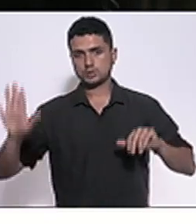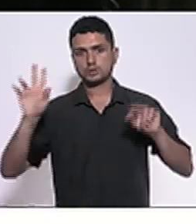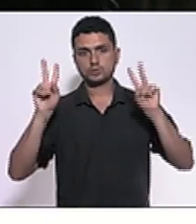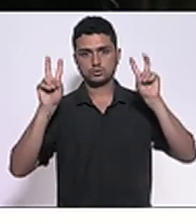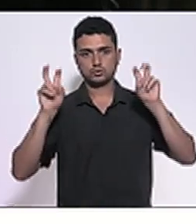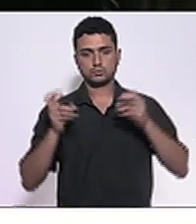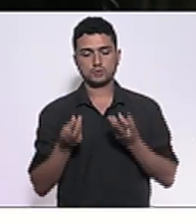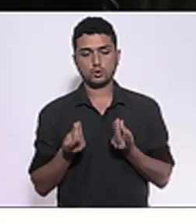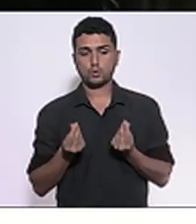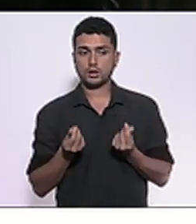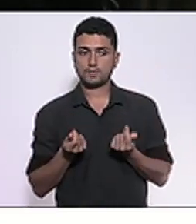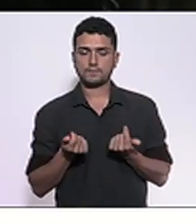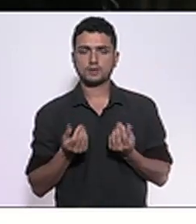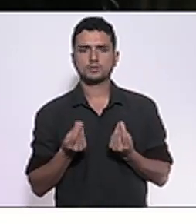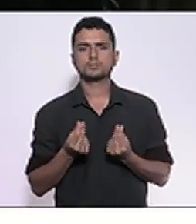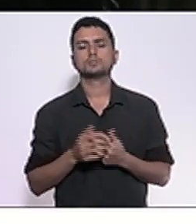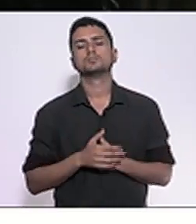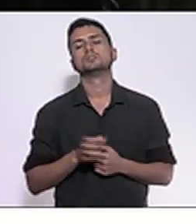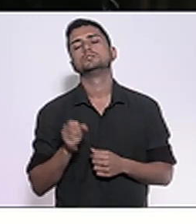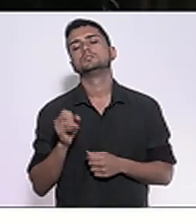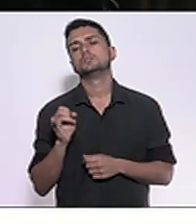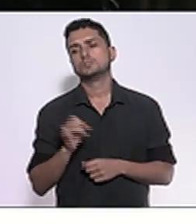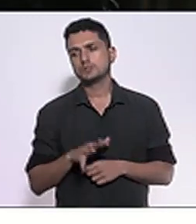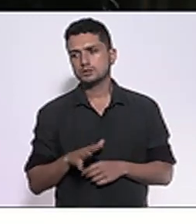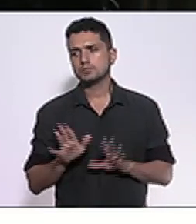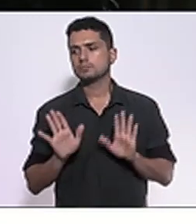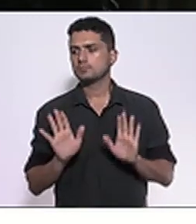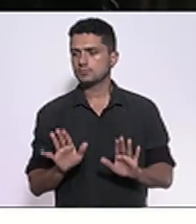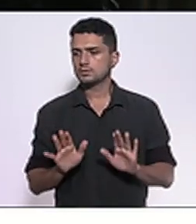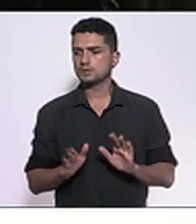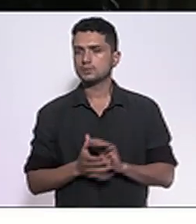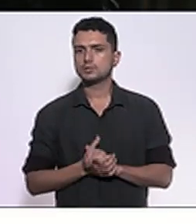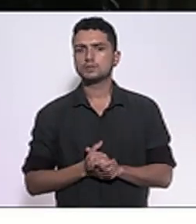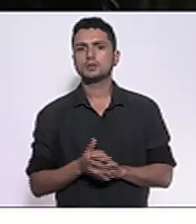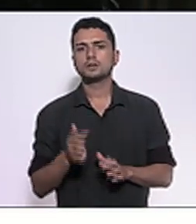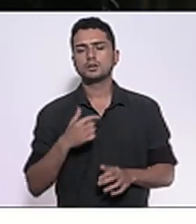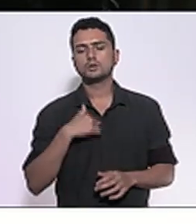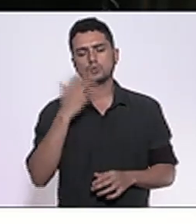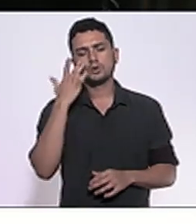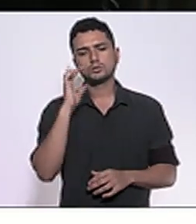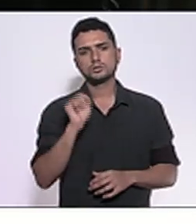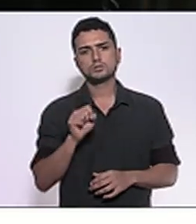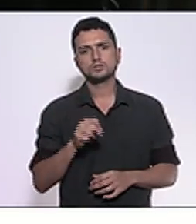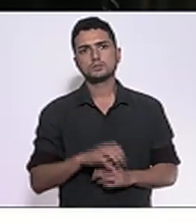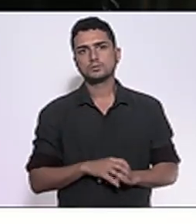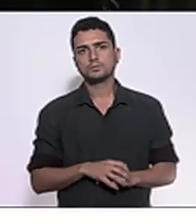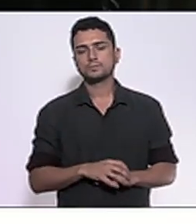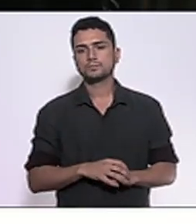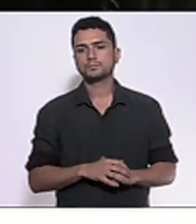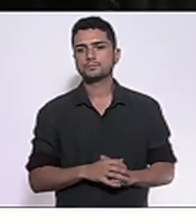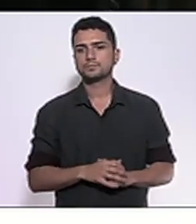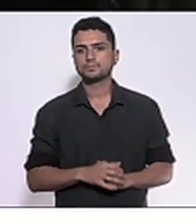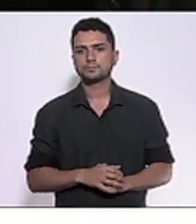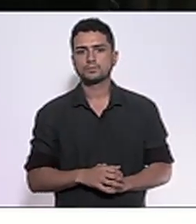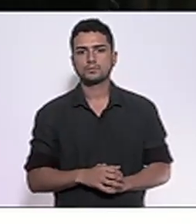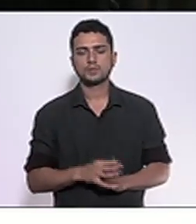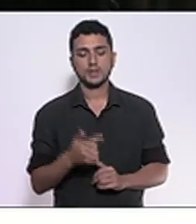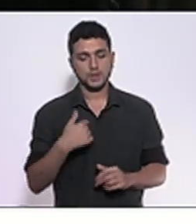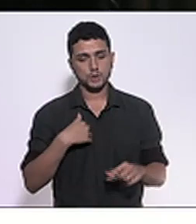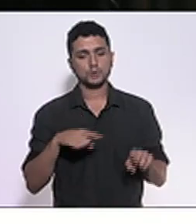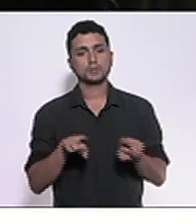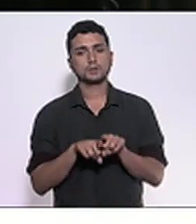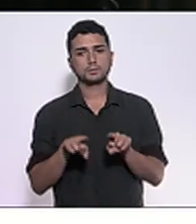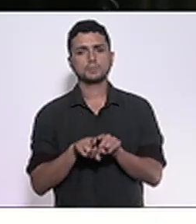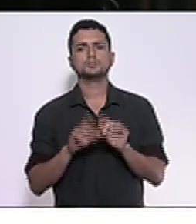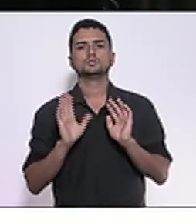tema devedor contumaz como atividade criminal? Mas eu acho que a gente tem alguns... Eu acho que a gente pode... Tanto acho, que eu também já dei